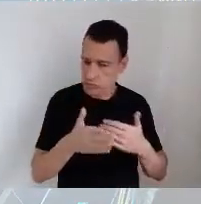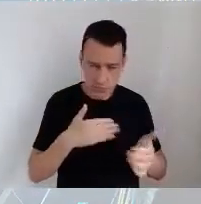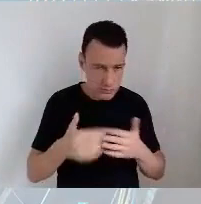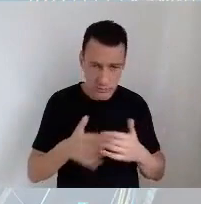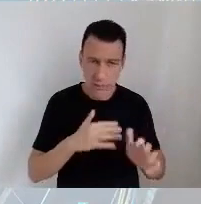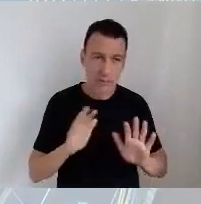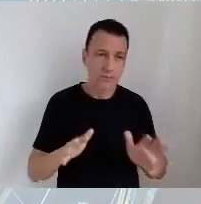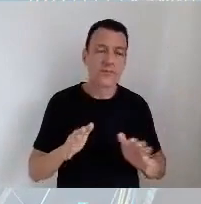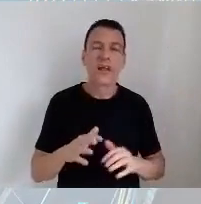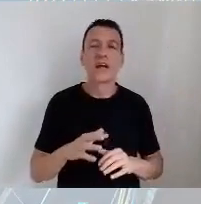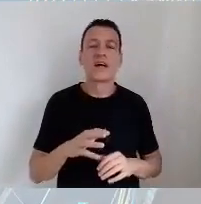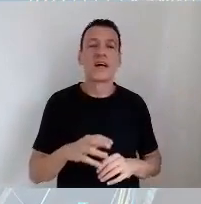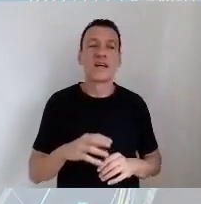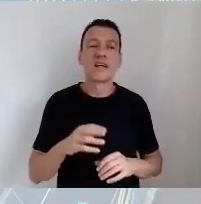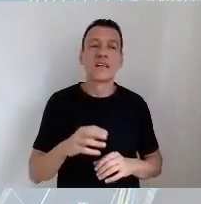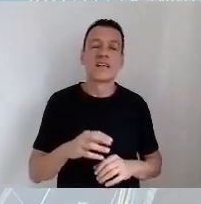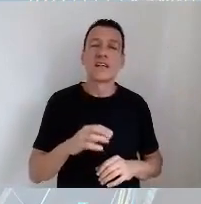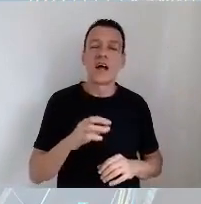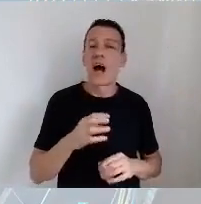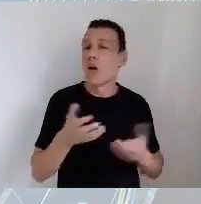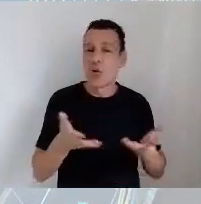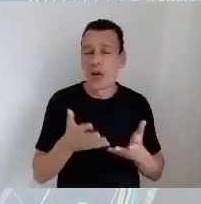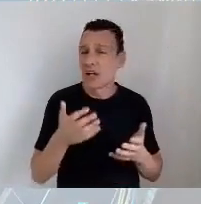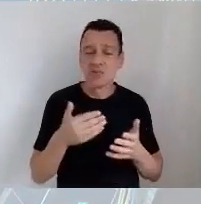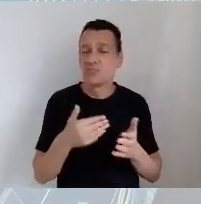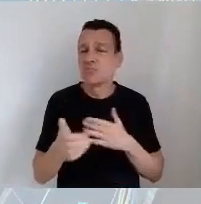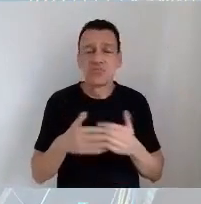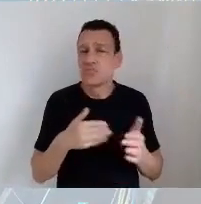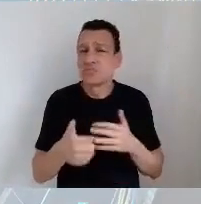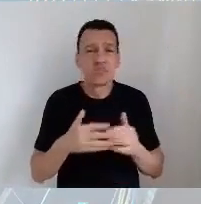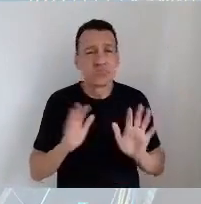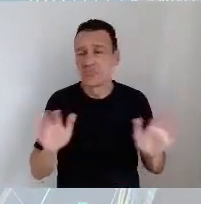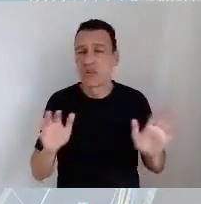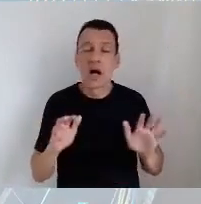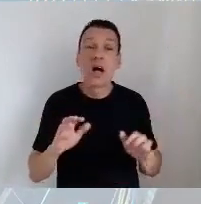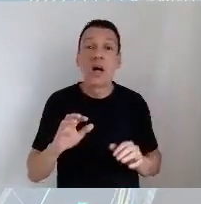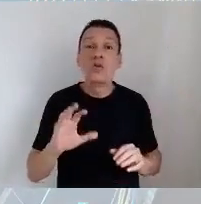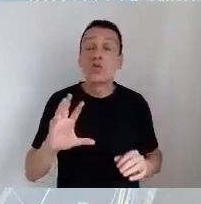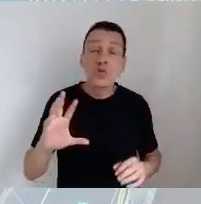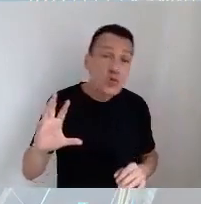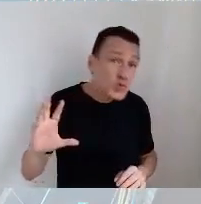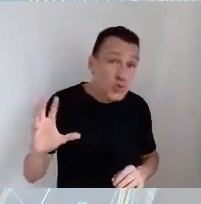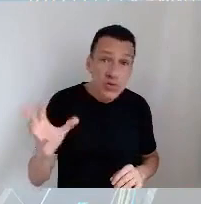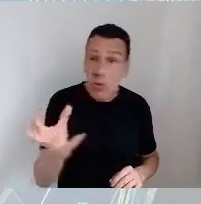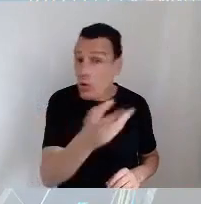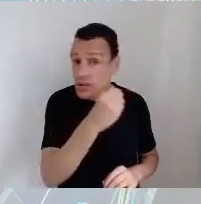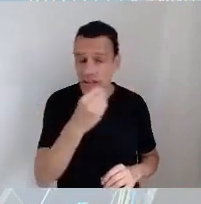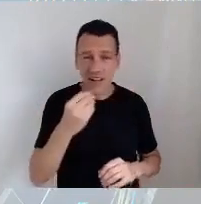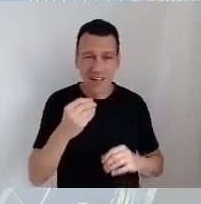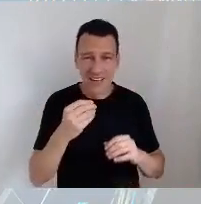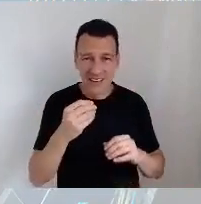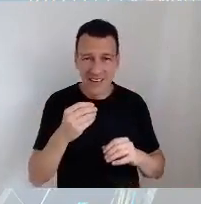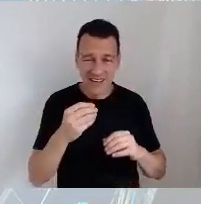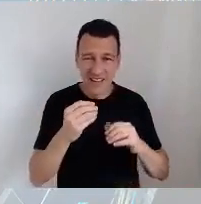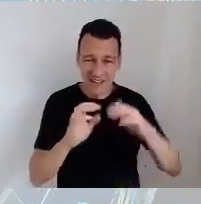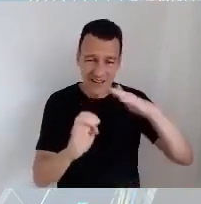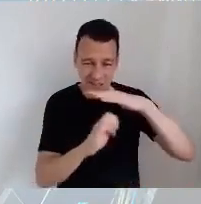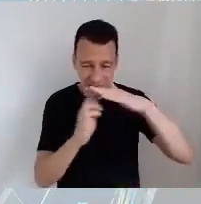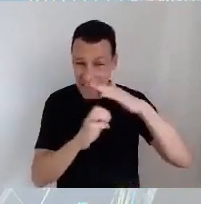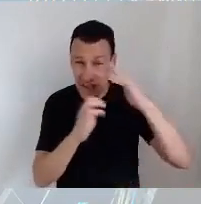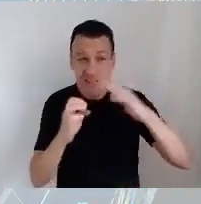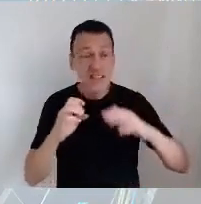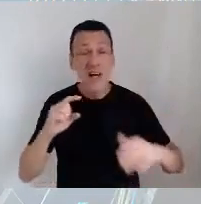não de tecnologia não é tão relevante porque não tem mais nenhuma empresa no mundo que tenha alguma atividade que não seja suportada direta ou indiretamente por